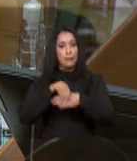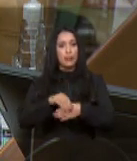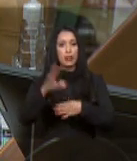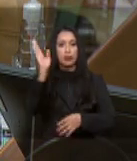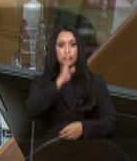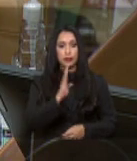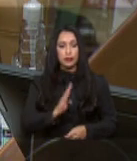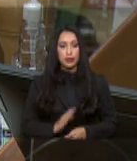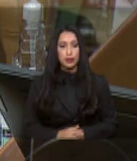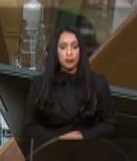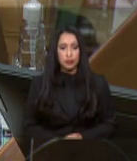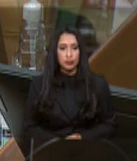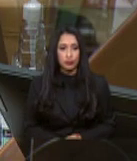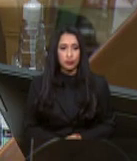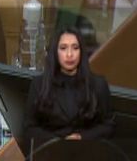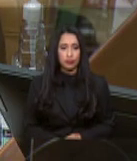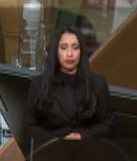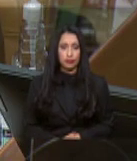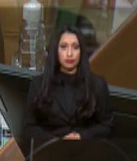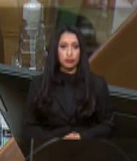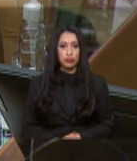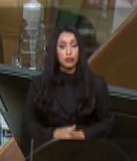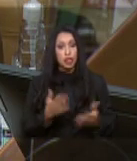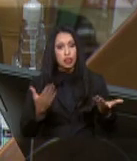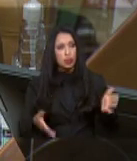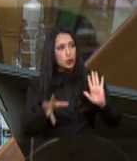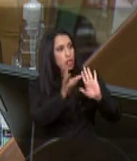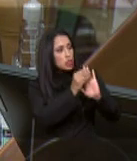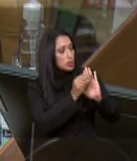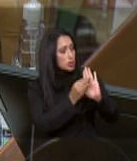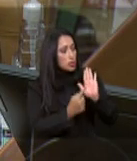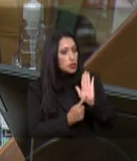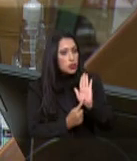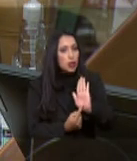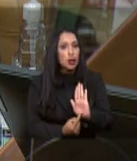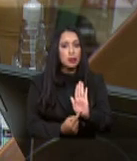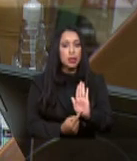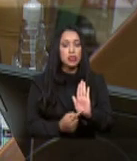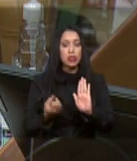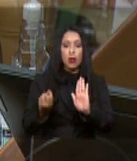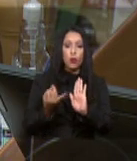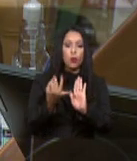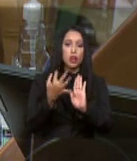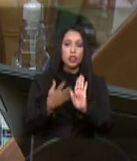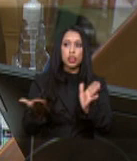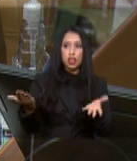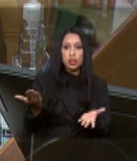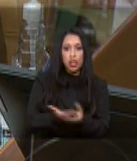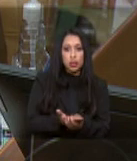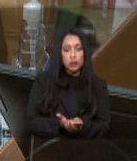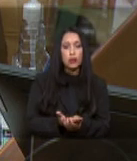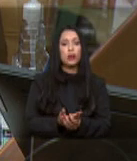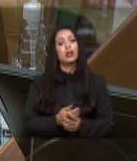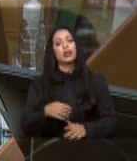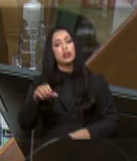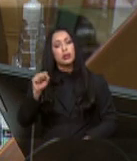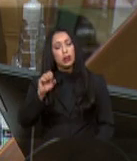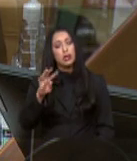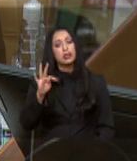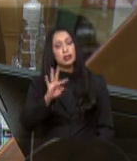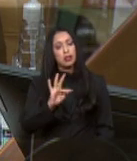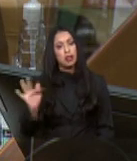gente poderia até dizer, presidente, que estes dados que inicialmente eu apresento sobre o número de ações no Supremo e